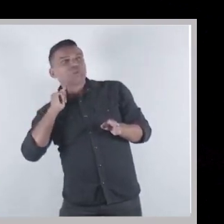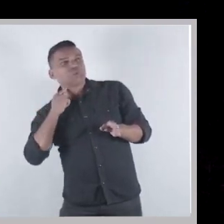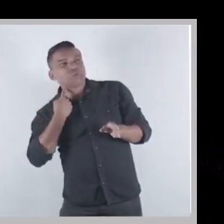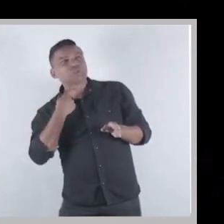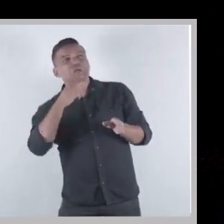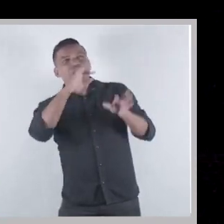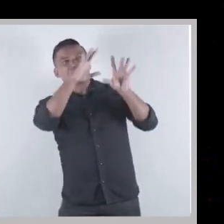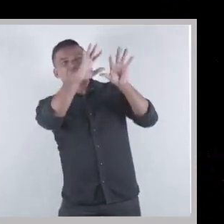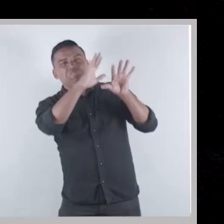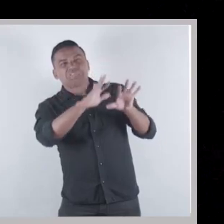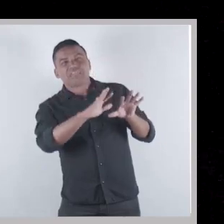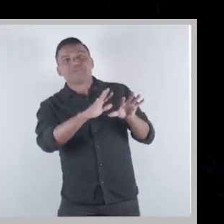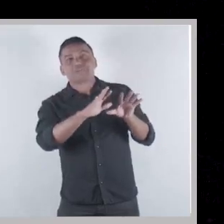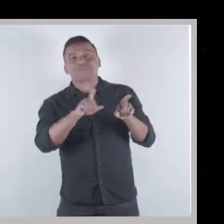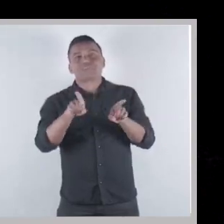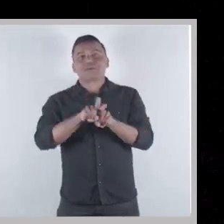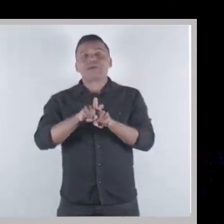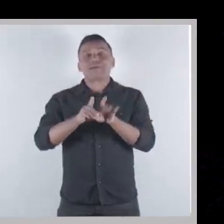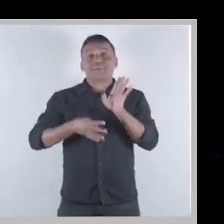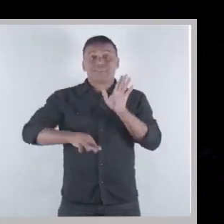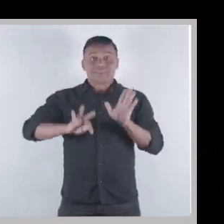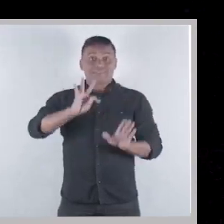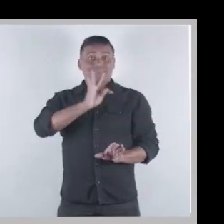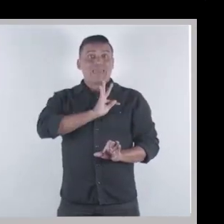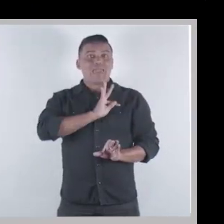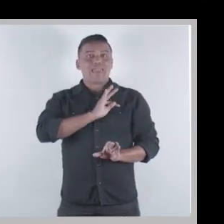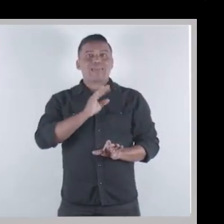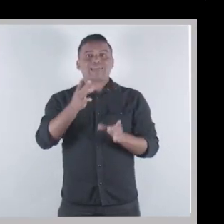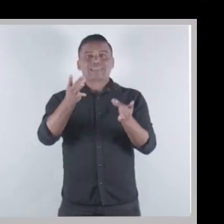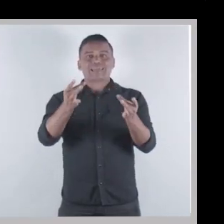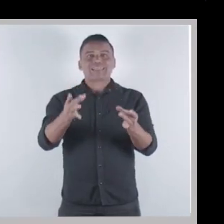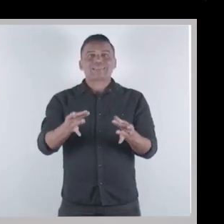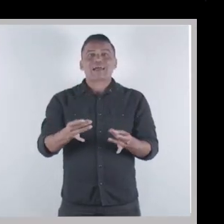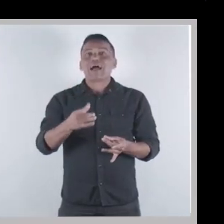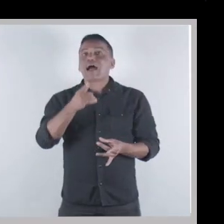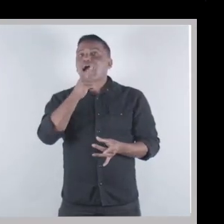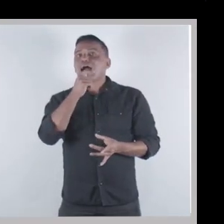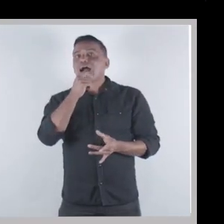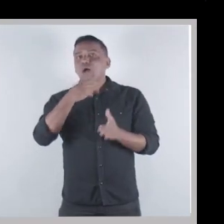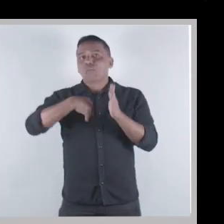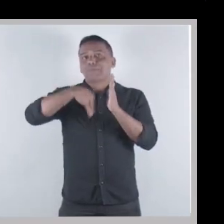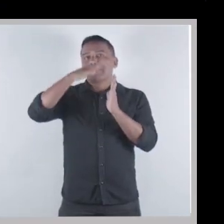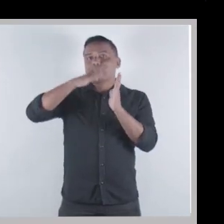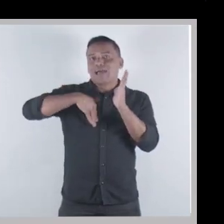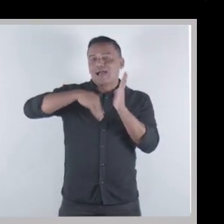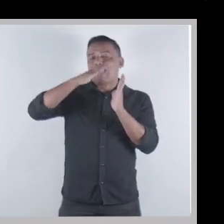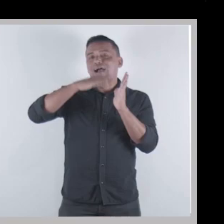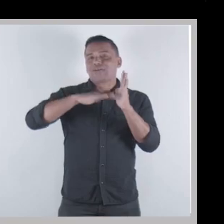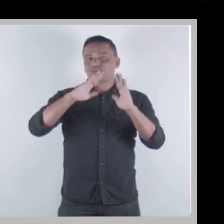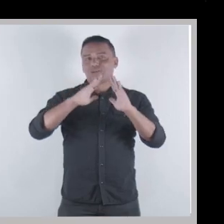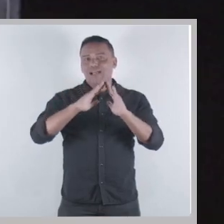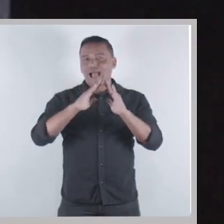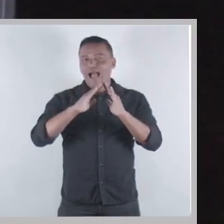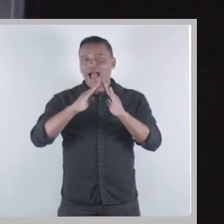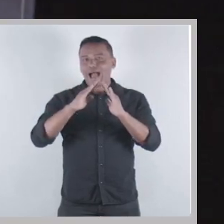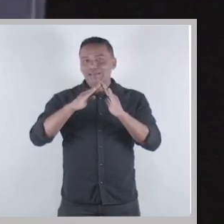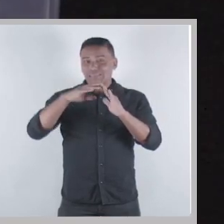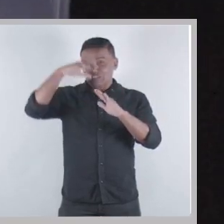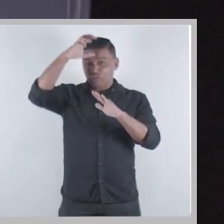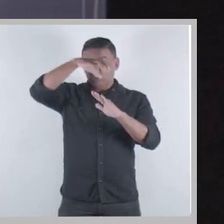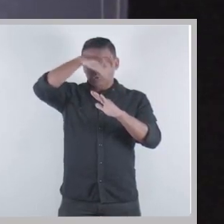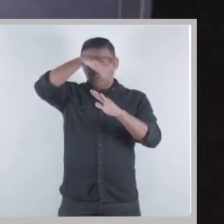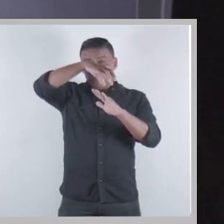E a escolha também da técnica aguada tem relação também com essa casa úmida, com goteiras,